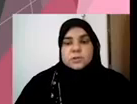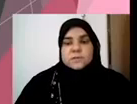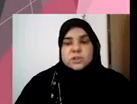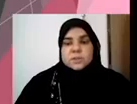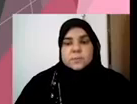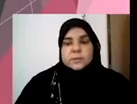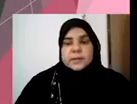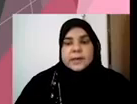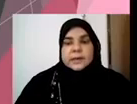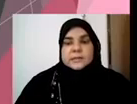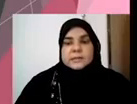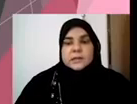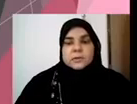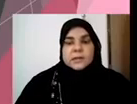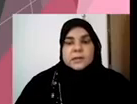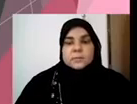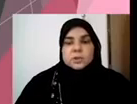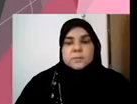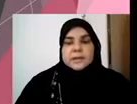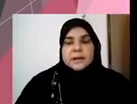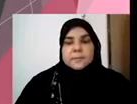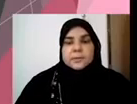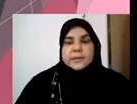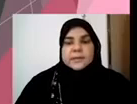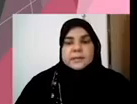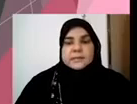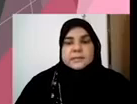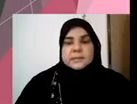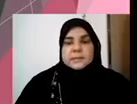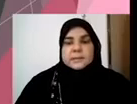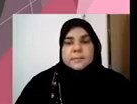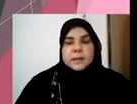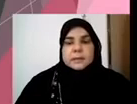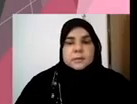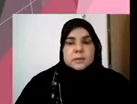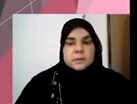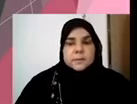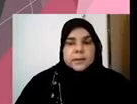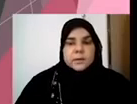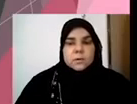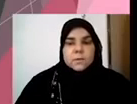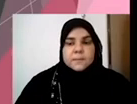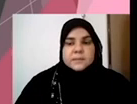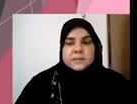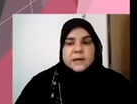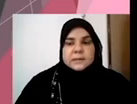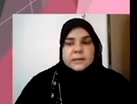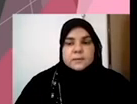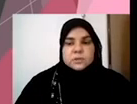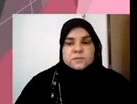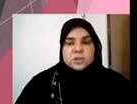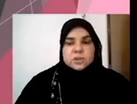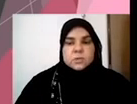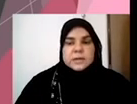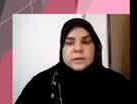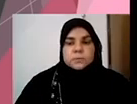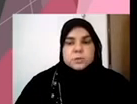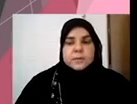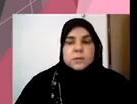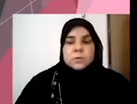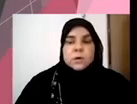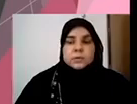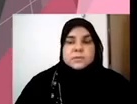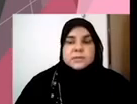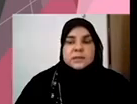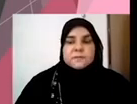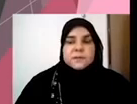se eu dividir por 10, eu tenho que multiplicar por 10 ali em cima também, para eu compensar, né? Eu dividi de um lado,